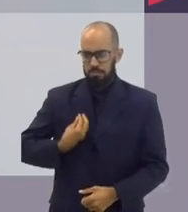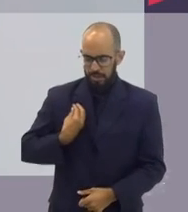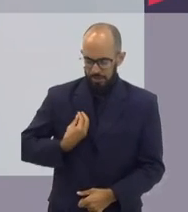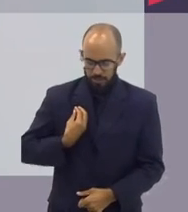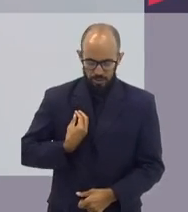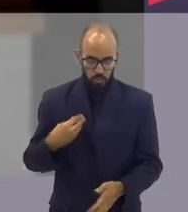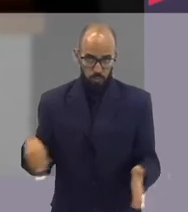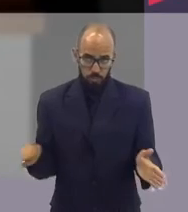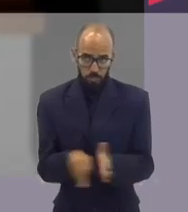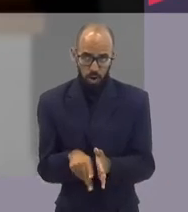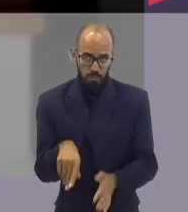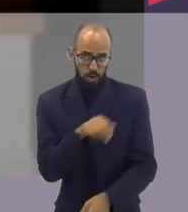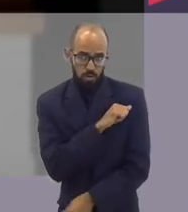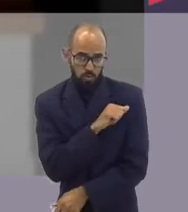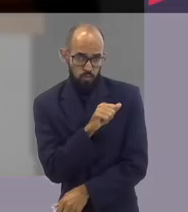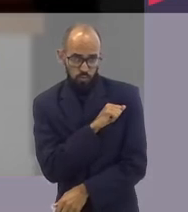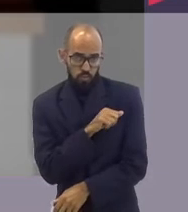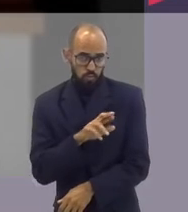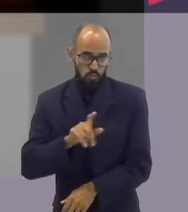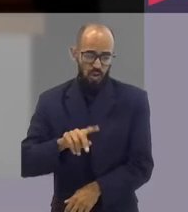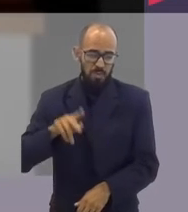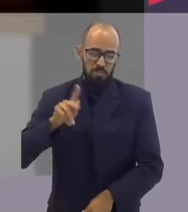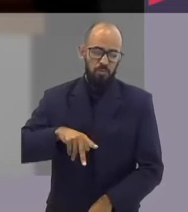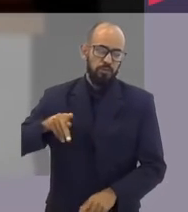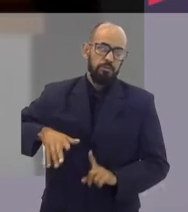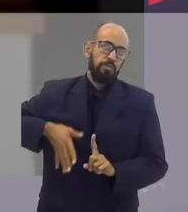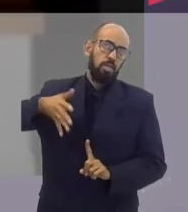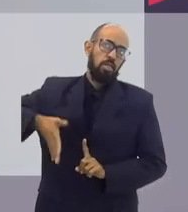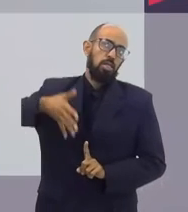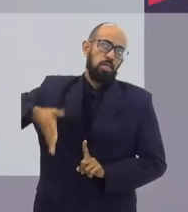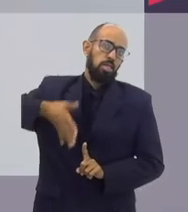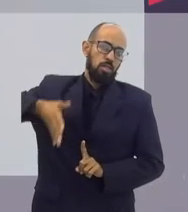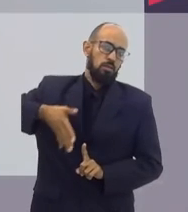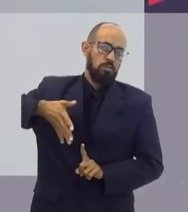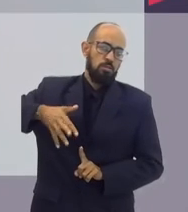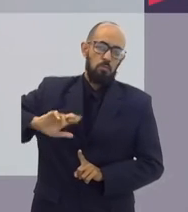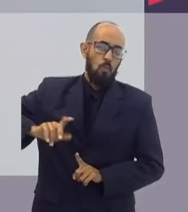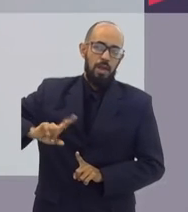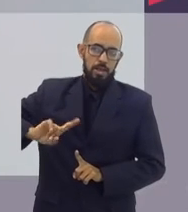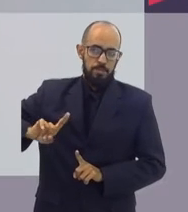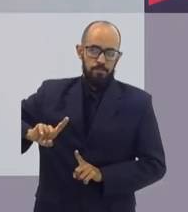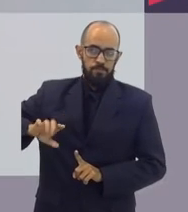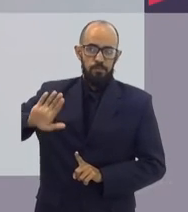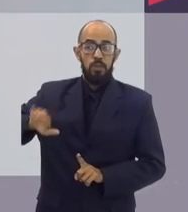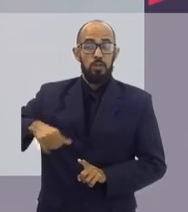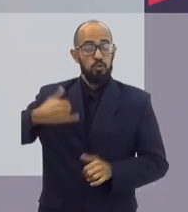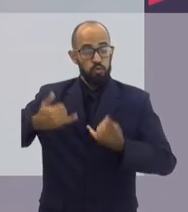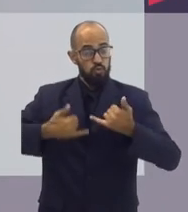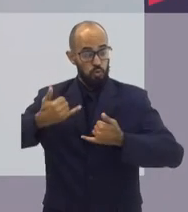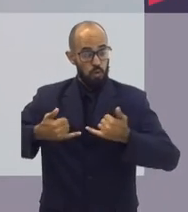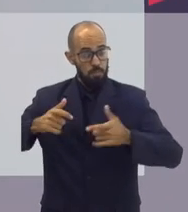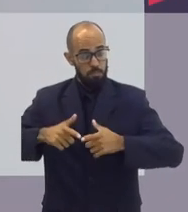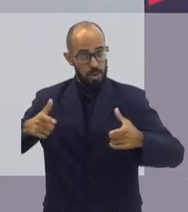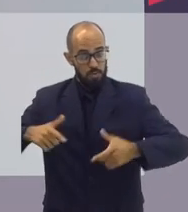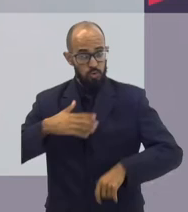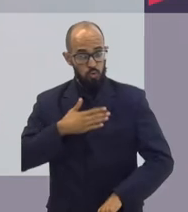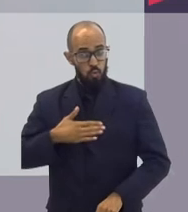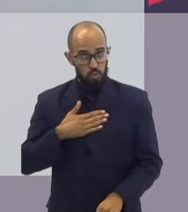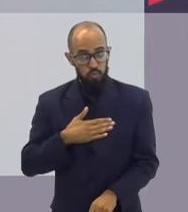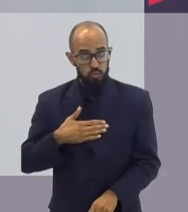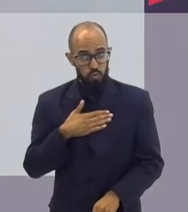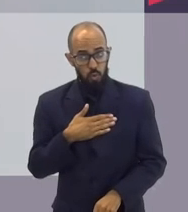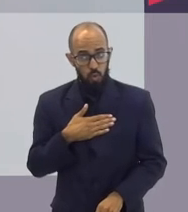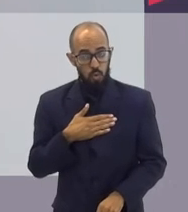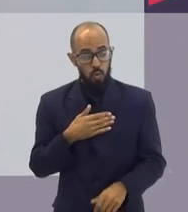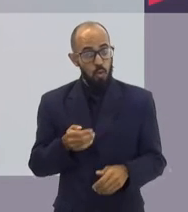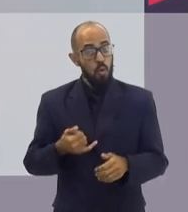ativo, né, participação do aluno, e não mais o professor falando, falando, falando. Então, o jogo foi bem avaliado pelos alunos, já